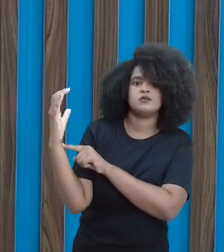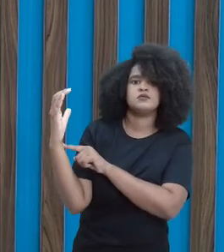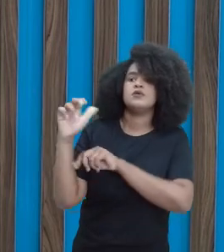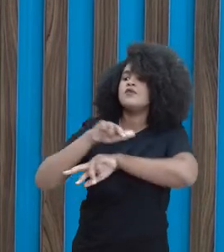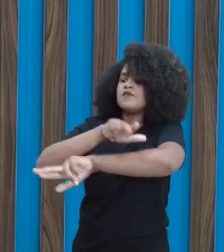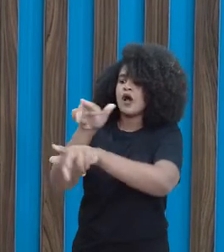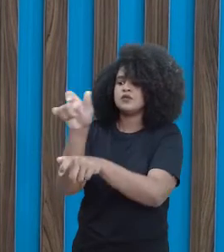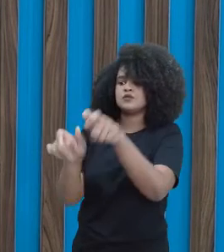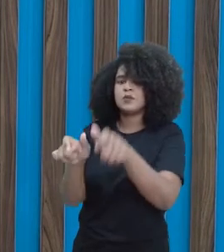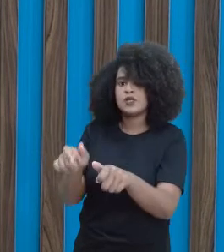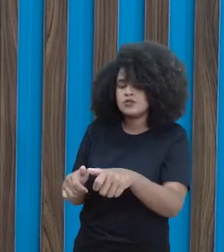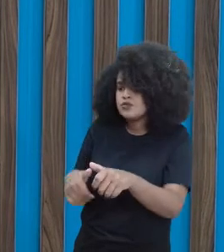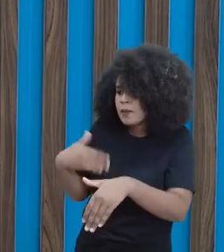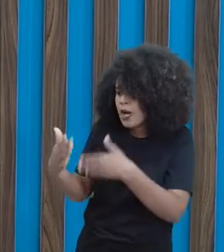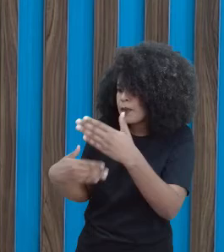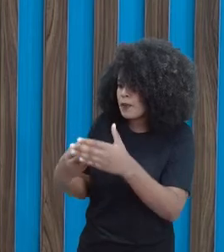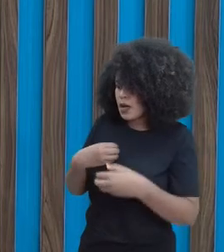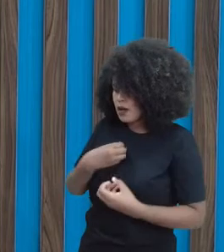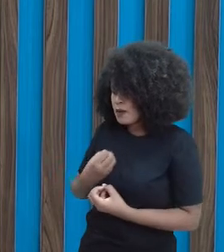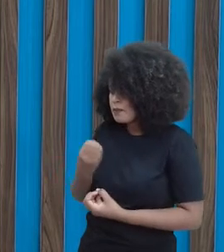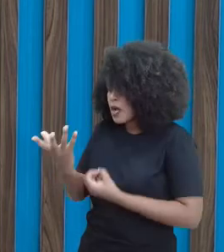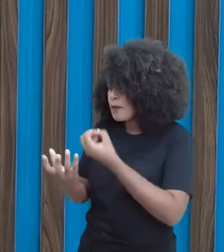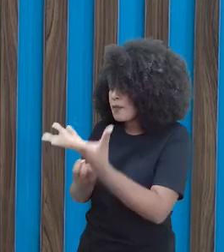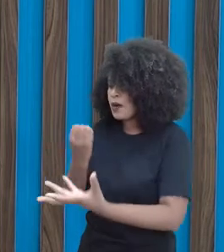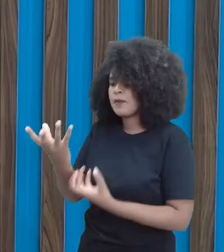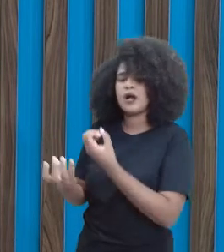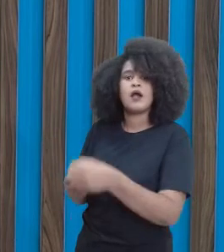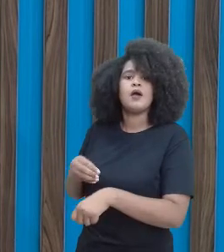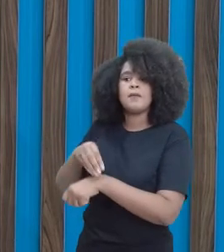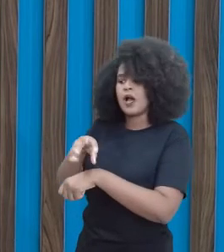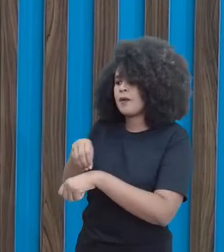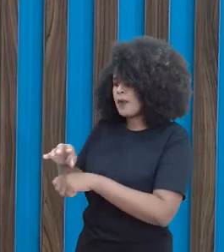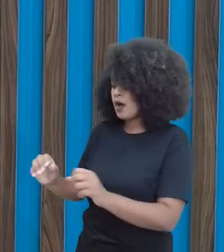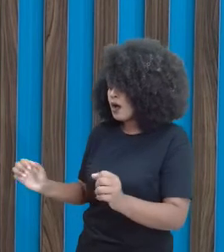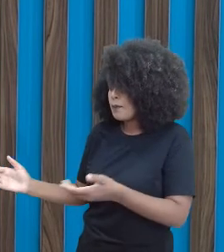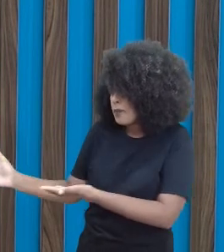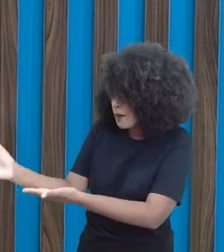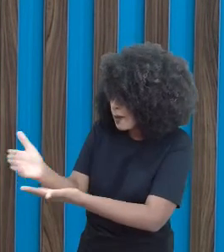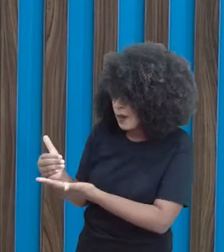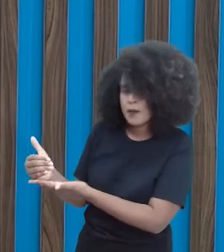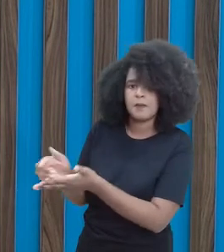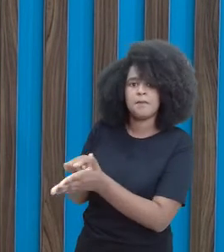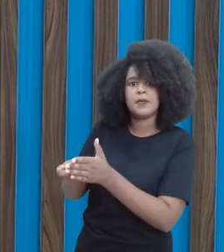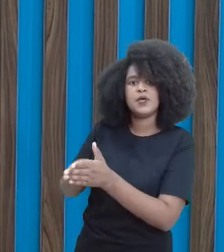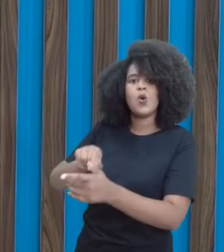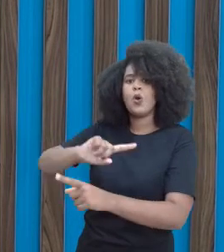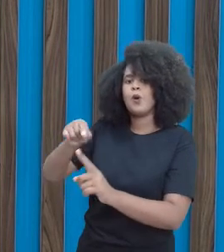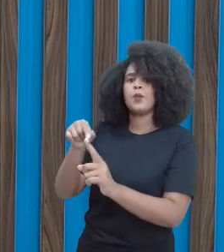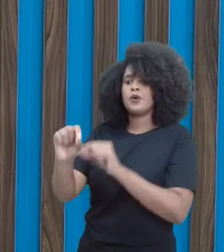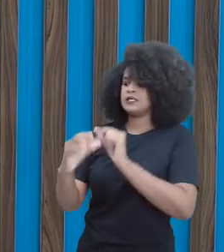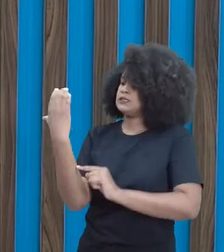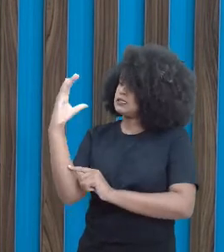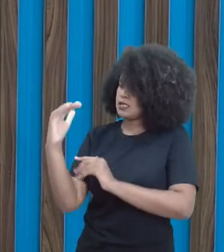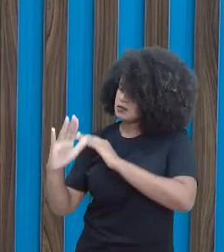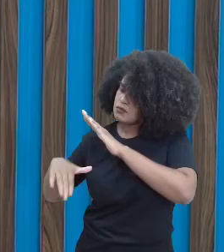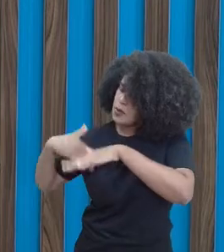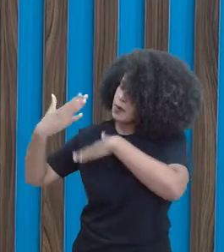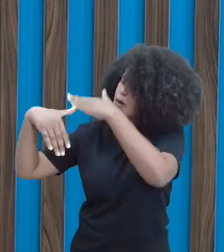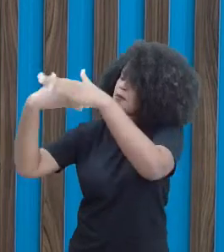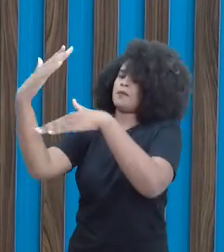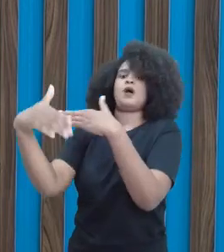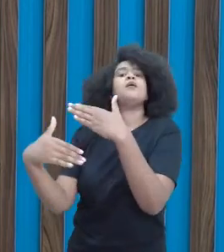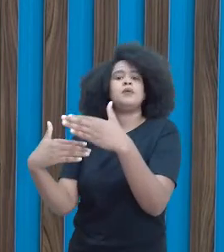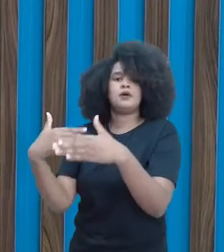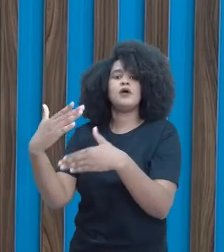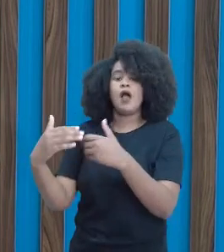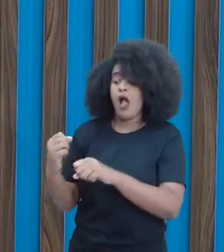várias mãos, a vários pensadores, cada um contribuindo e trazendo, né, uma construção mais elaborada à